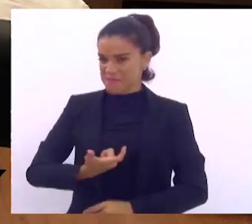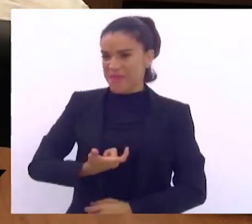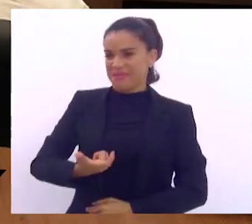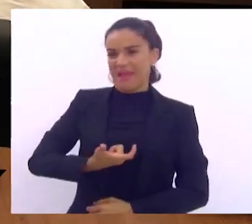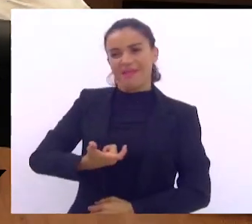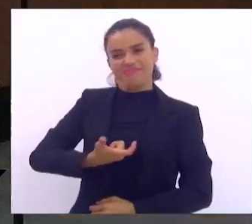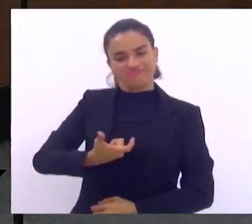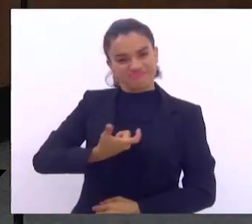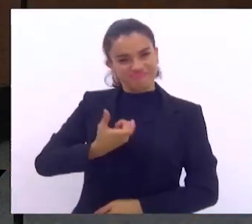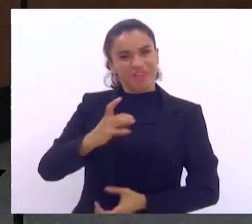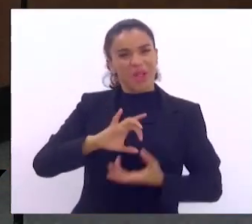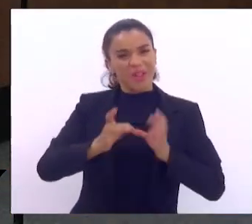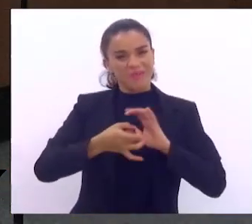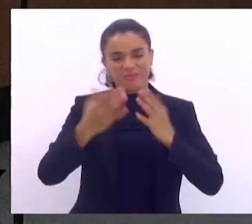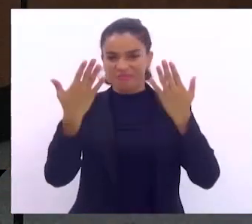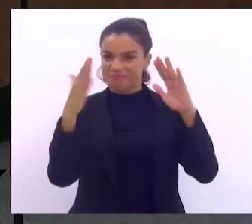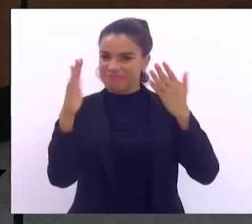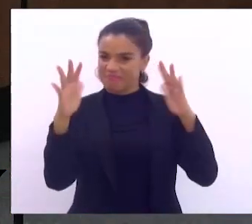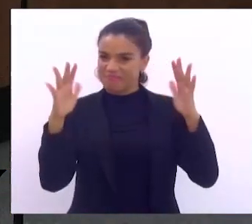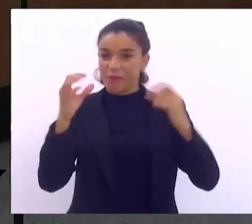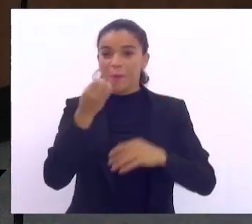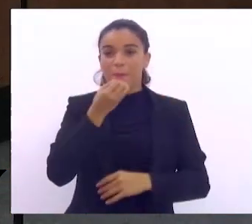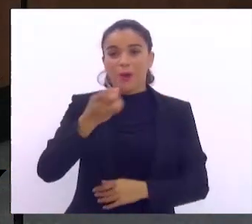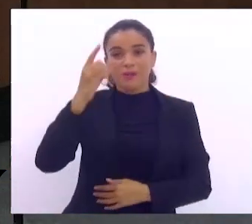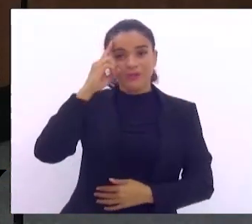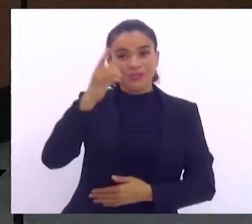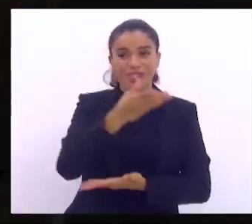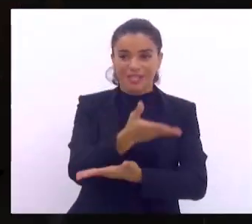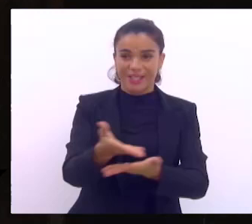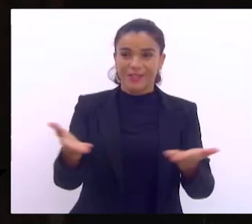Parabéns. Bom dia a todos.